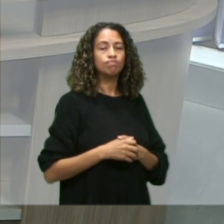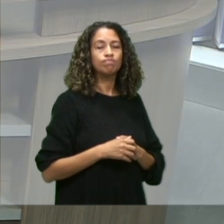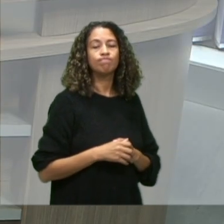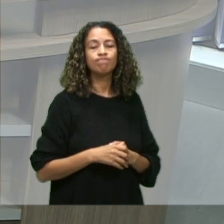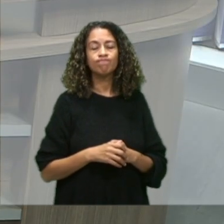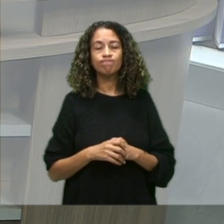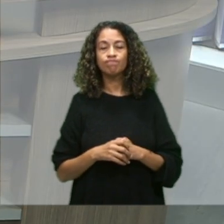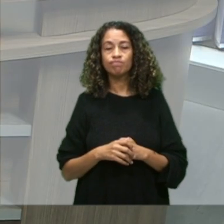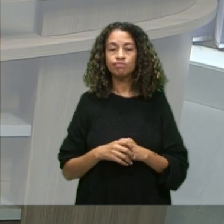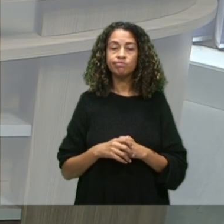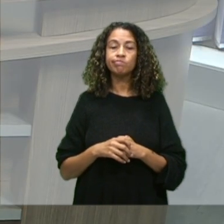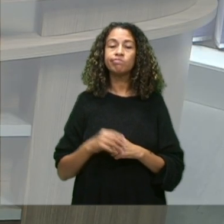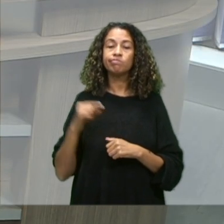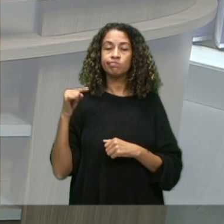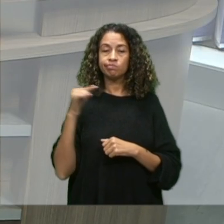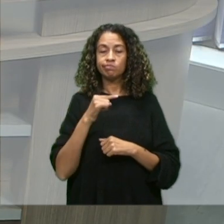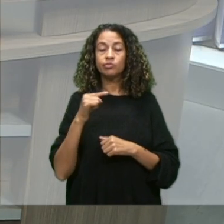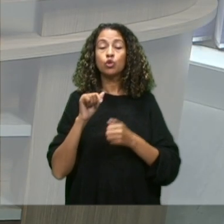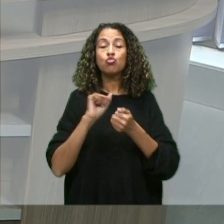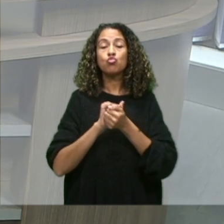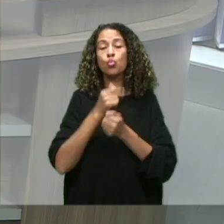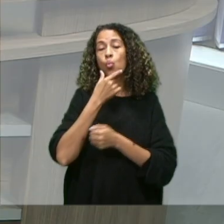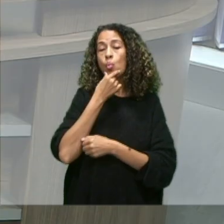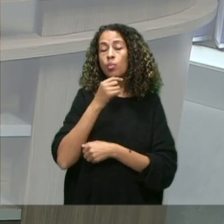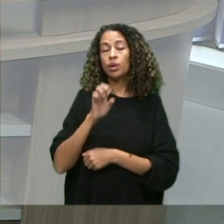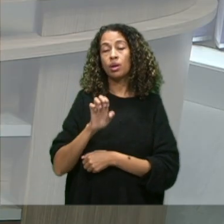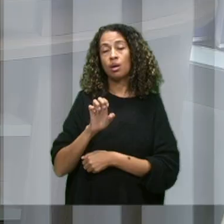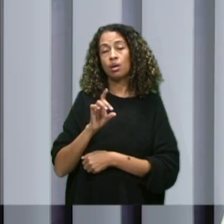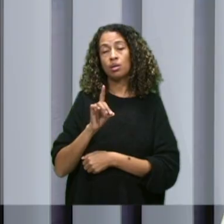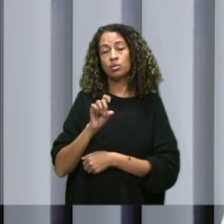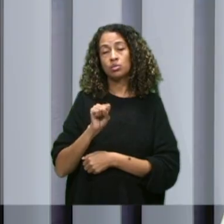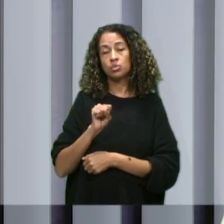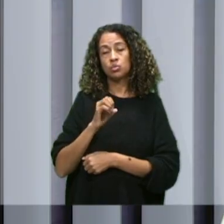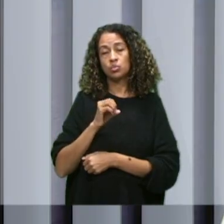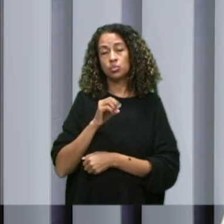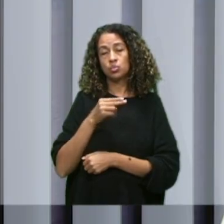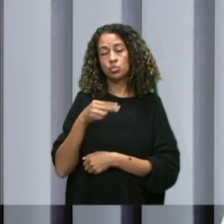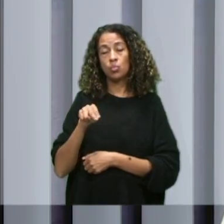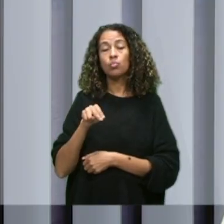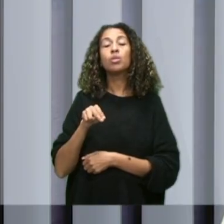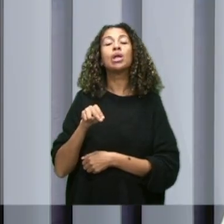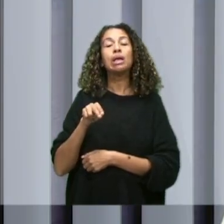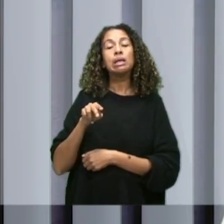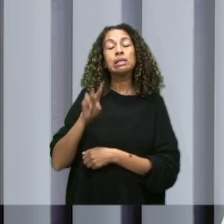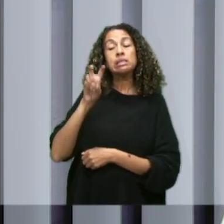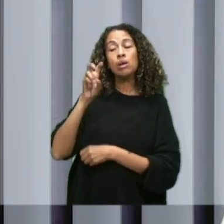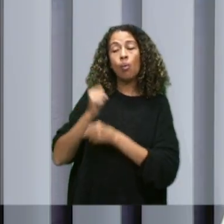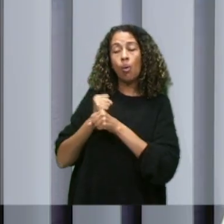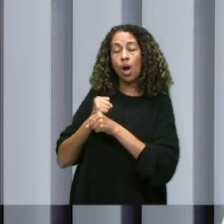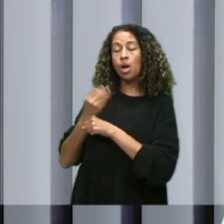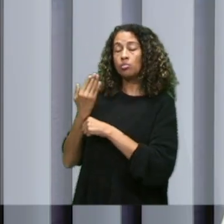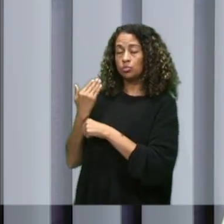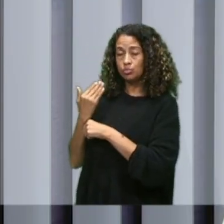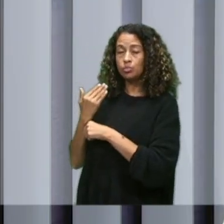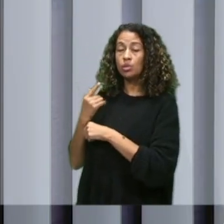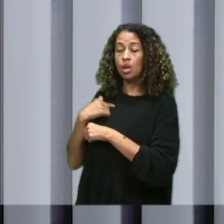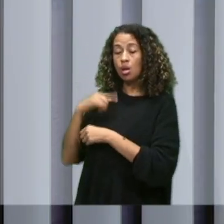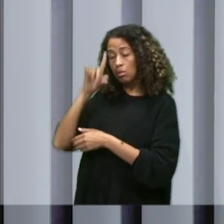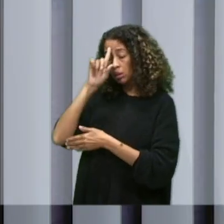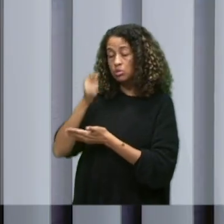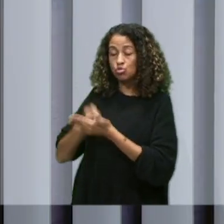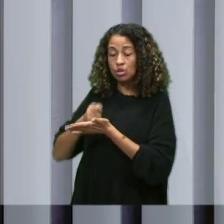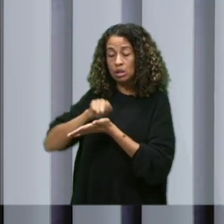Esse trabalho com o Edson começou há 5 anos atrás, assim, quando eu decidi escrever essa